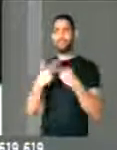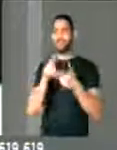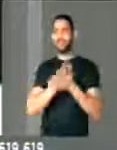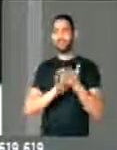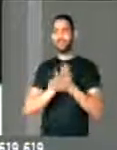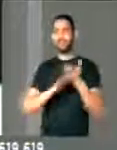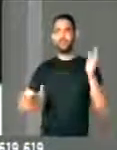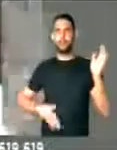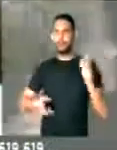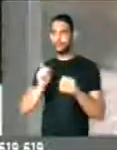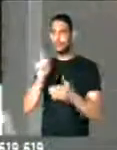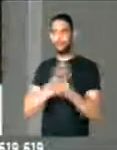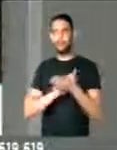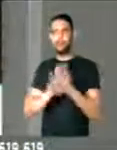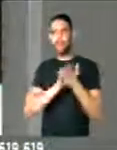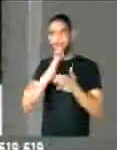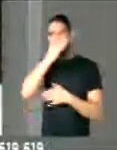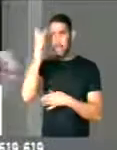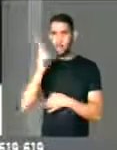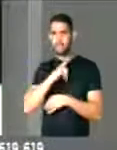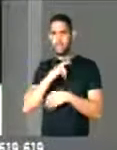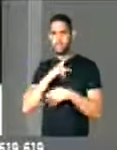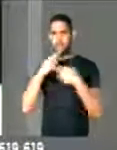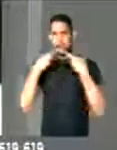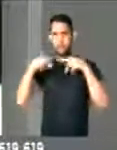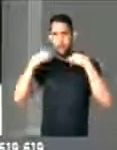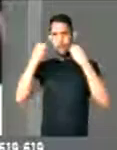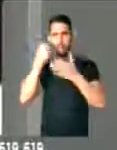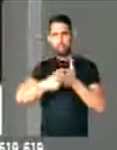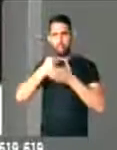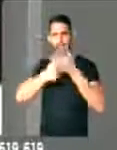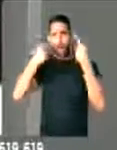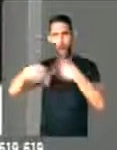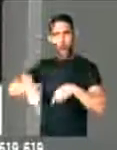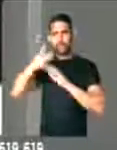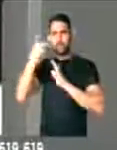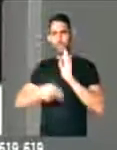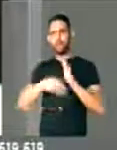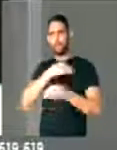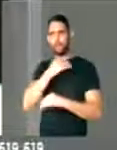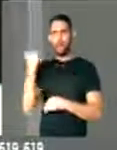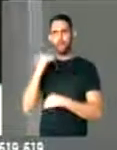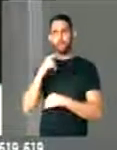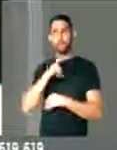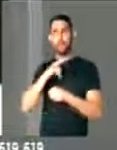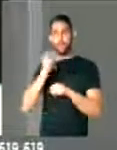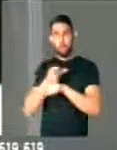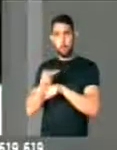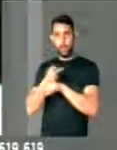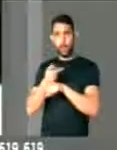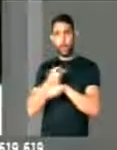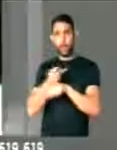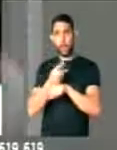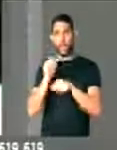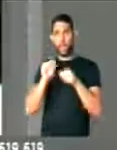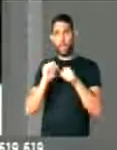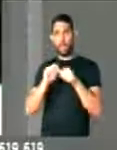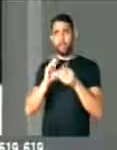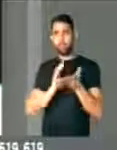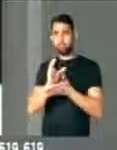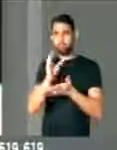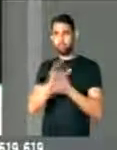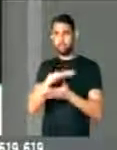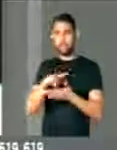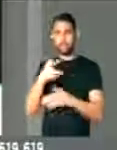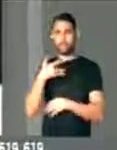são. Aqueles que estavam manifestando contra a PEC da morte, o que buscam é que os